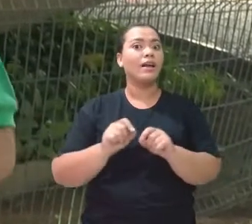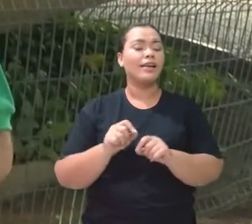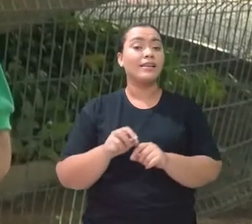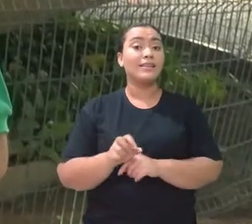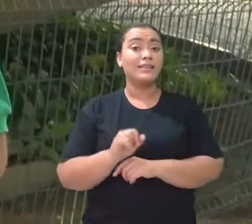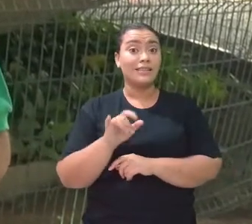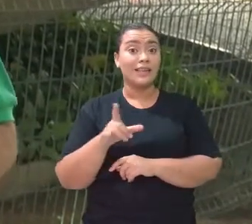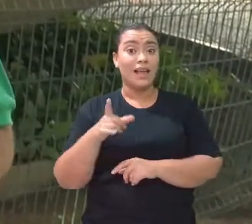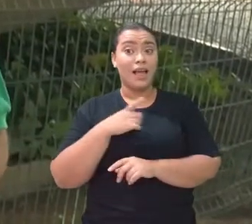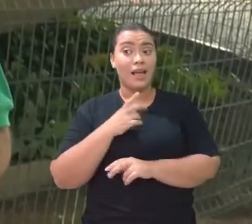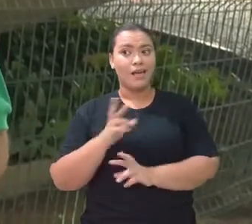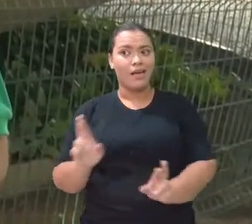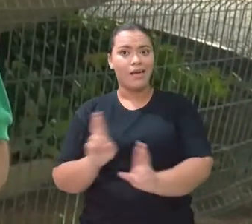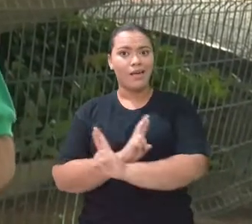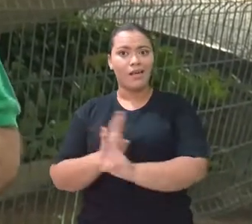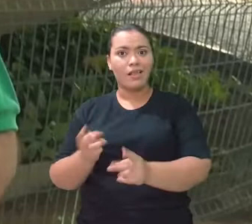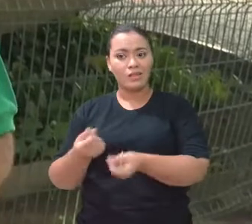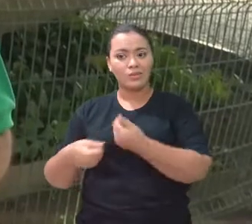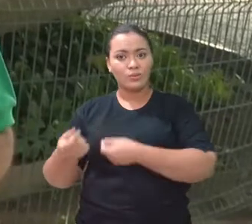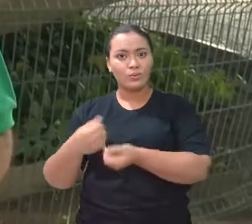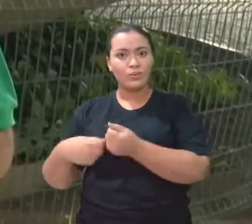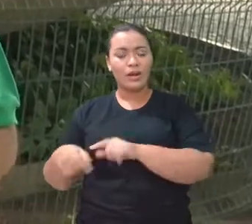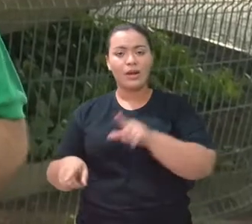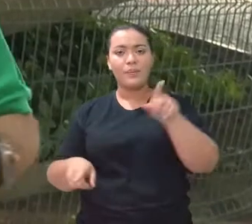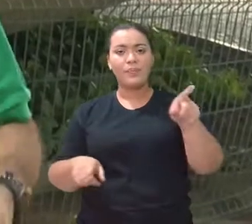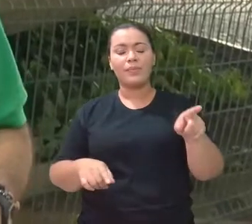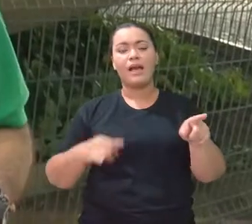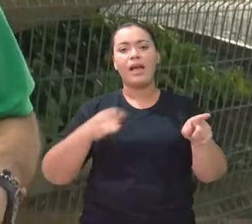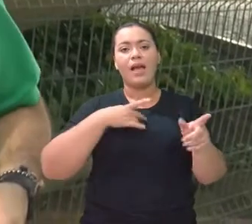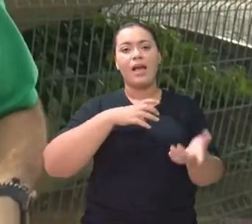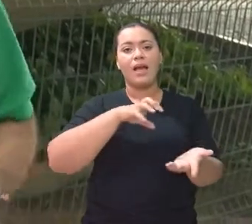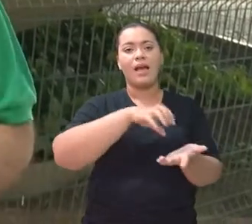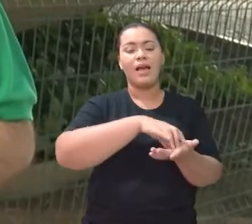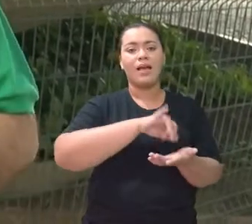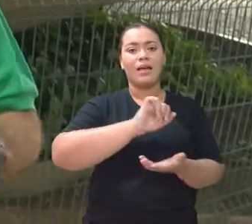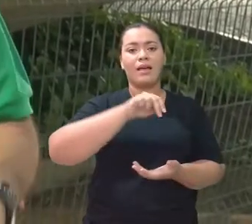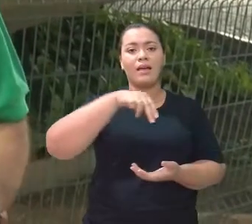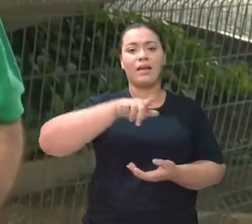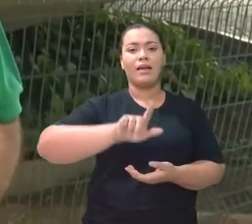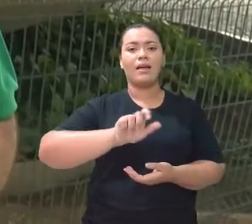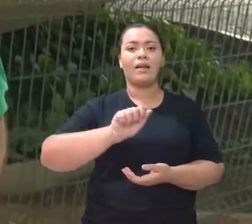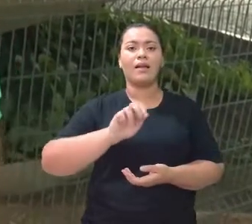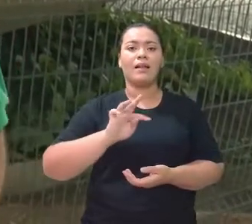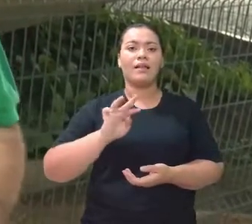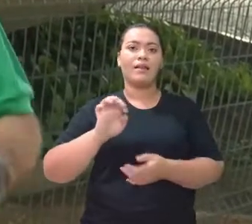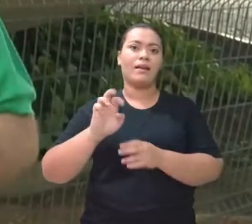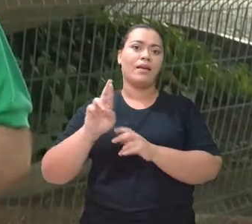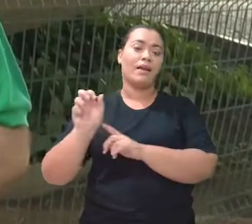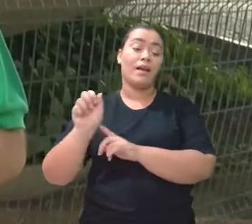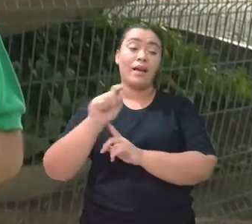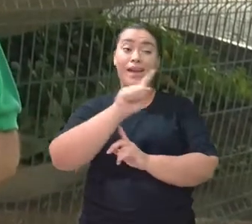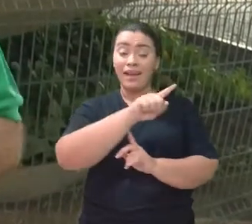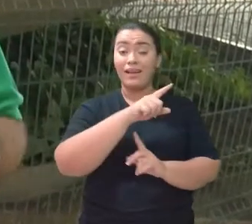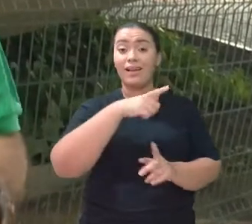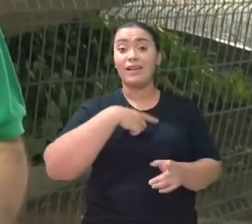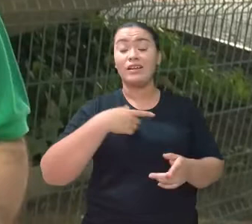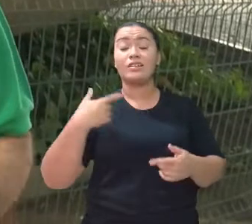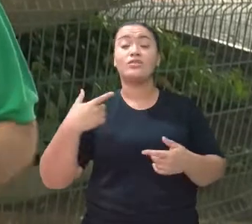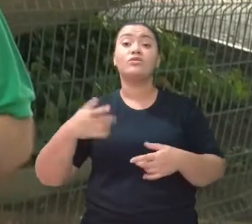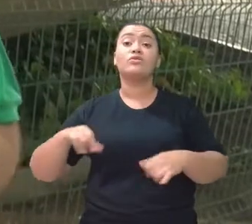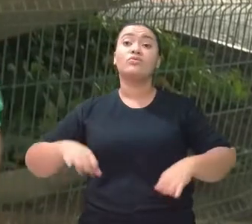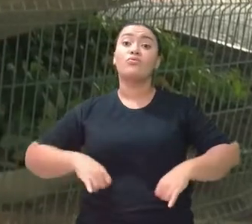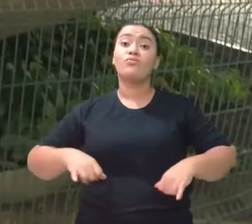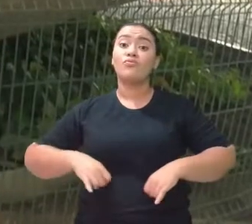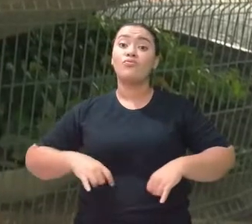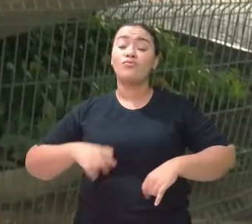viesse a ter relações econômicas com a Inglaterra, elas seriam atacadas pelo exército francês. Nesse sentido, Portugal,